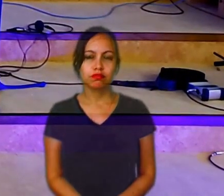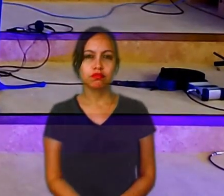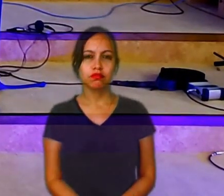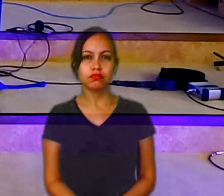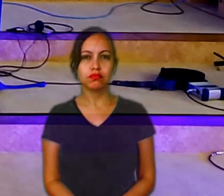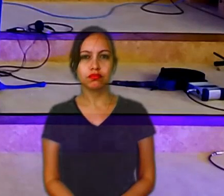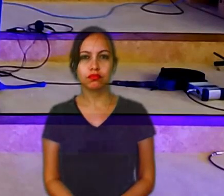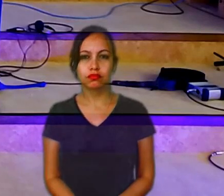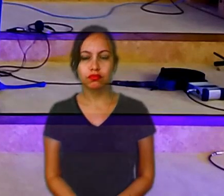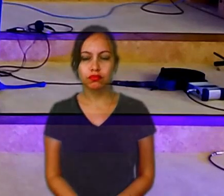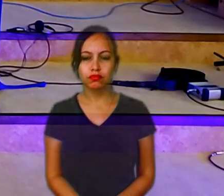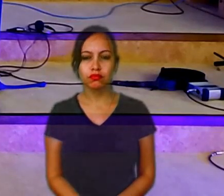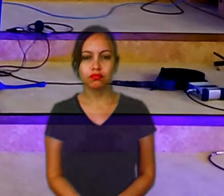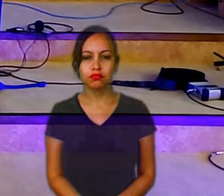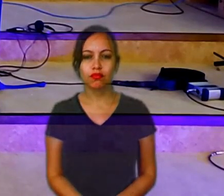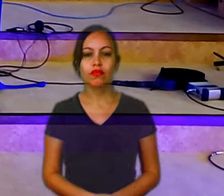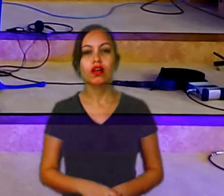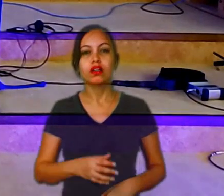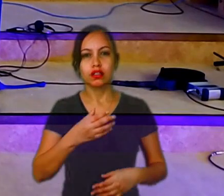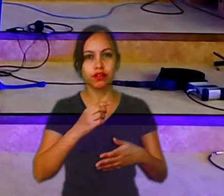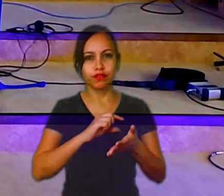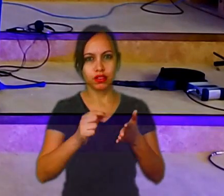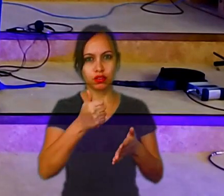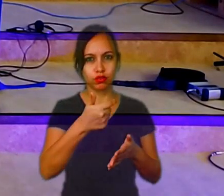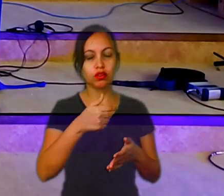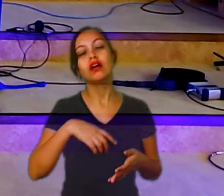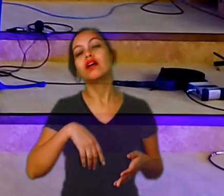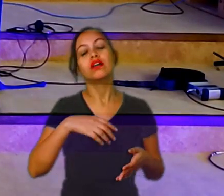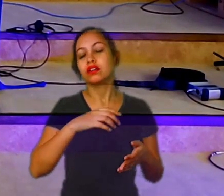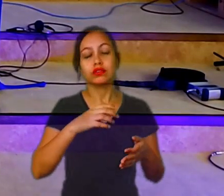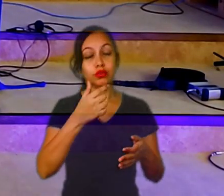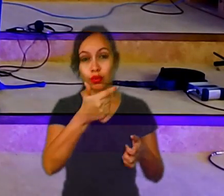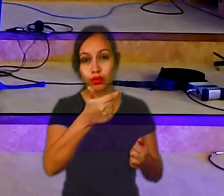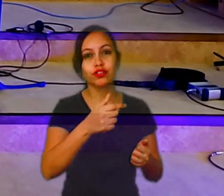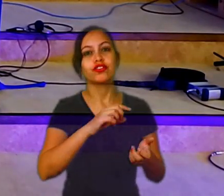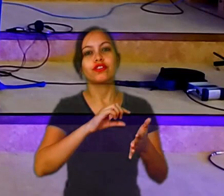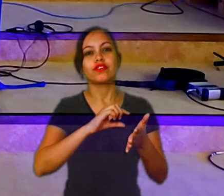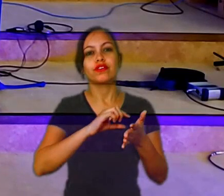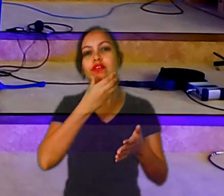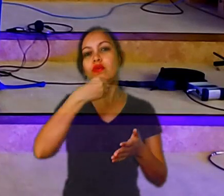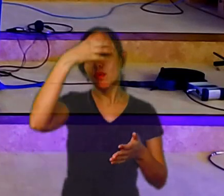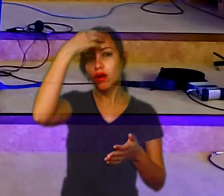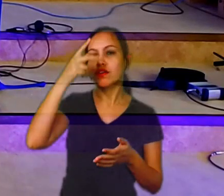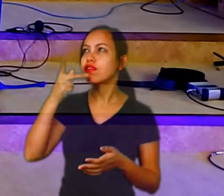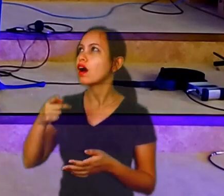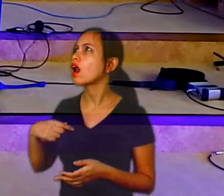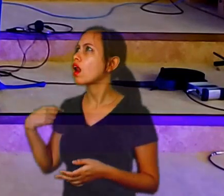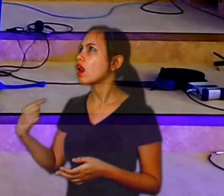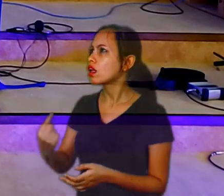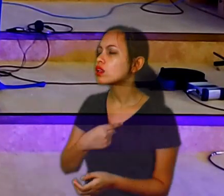versículo 12. Olha o que Josafá diz: ah, nosso Deus, acaso não executarás tu o teu julgamento contra